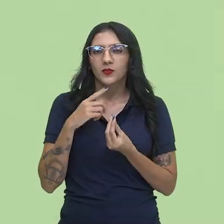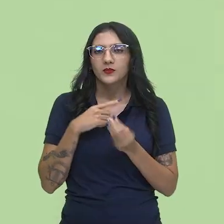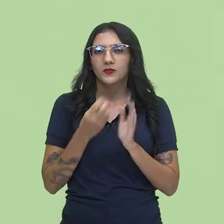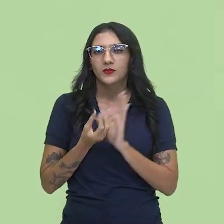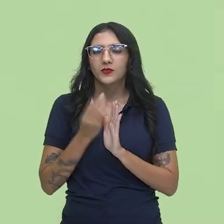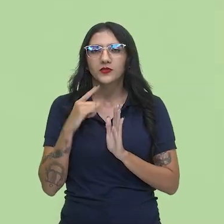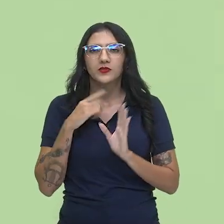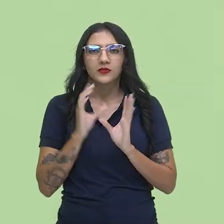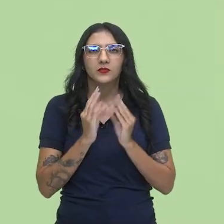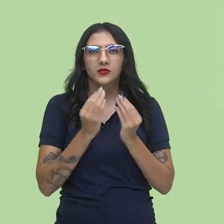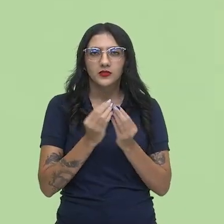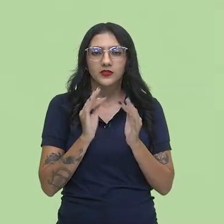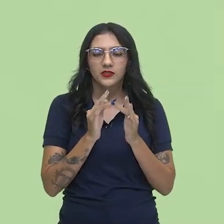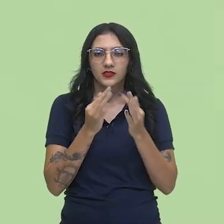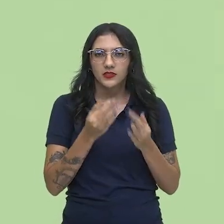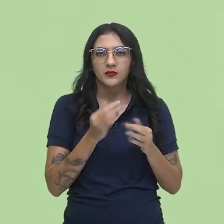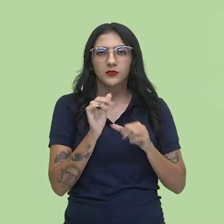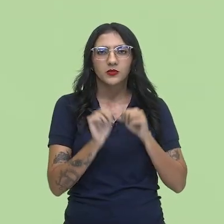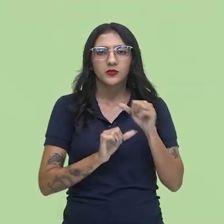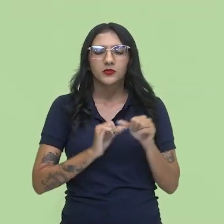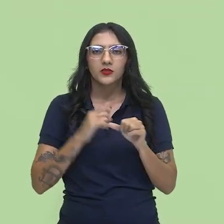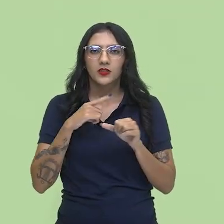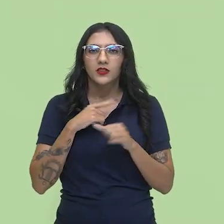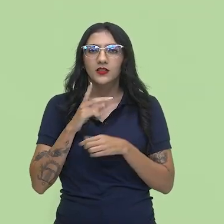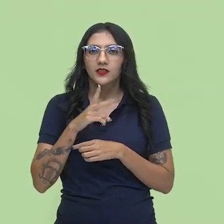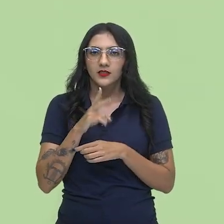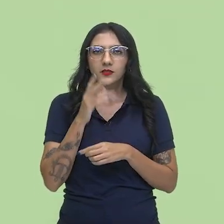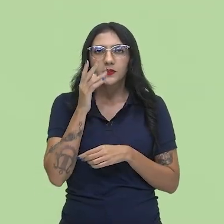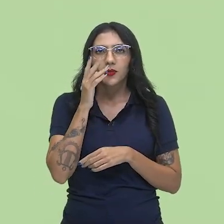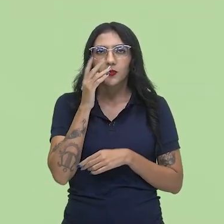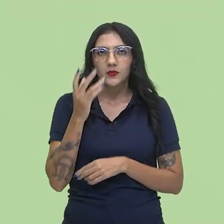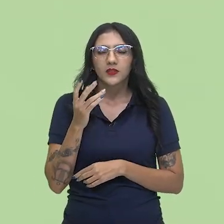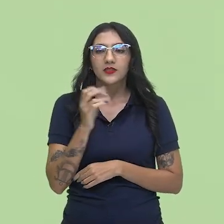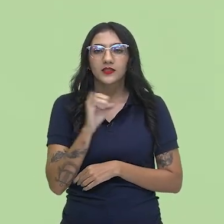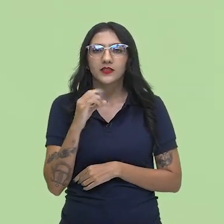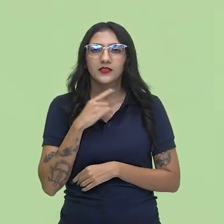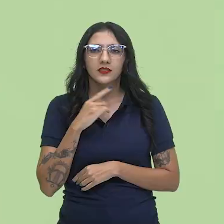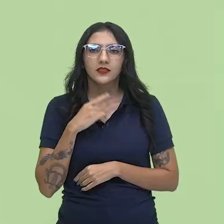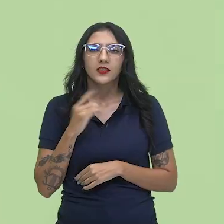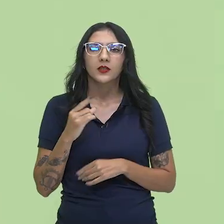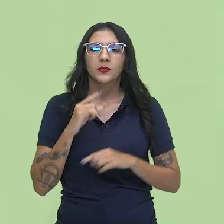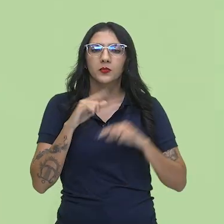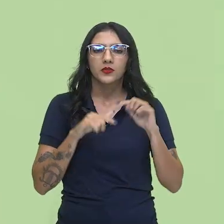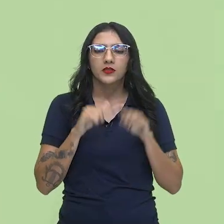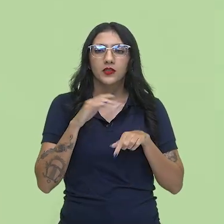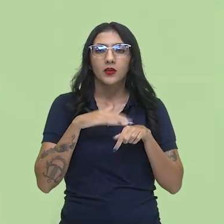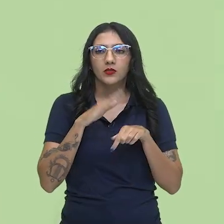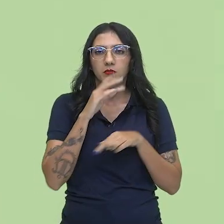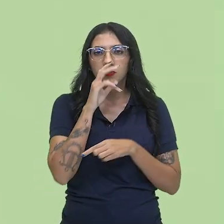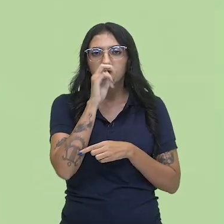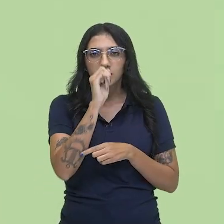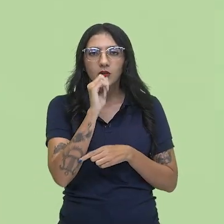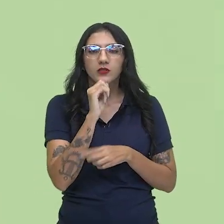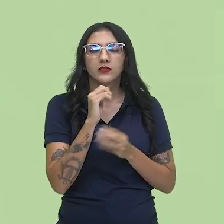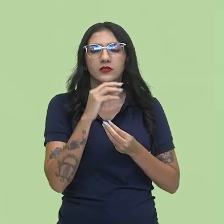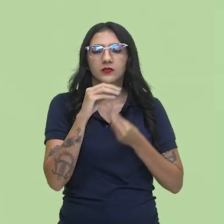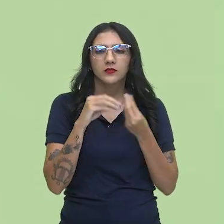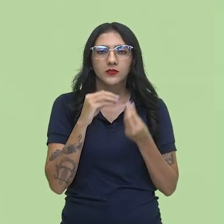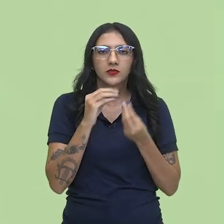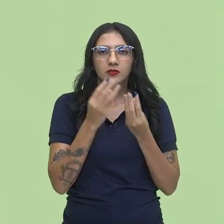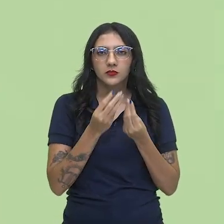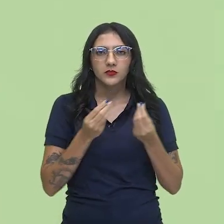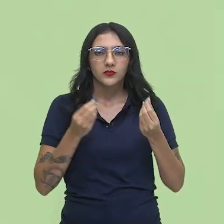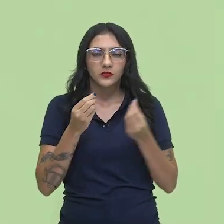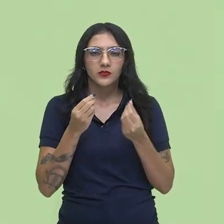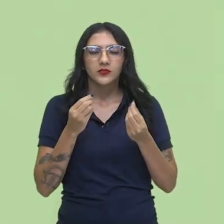de simples troca sempre vai ocorrer quando eu tiver um elemento mais reativo, né, que vai fazer esse